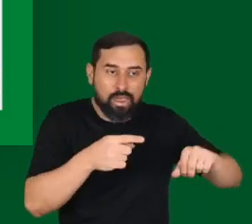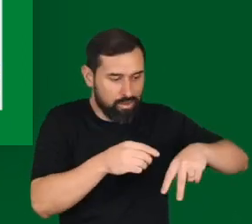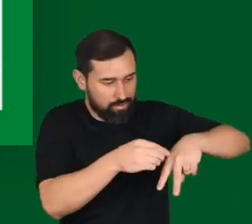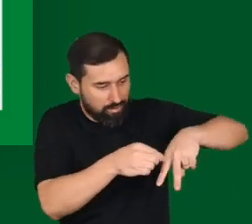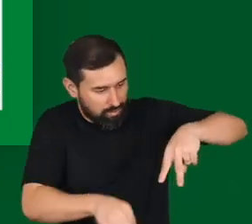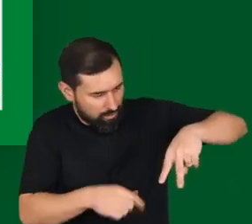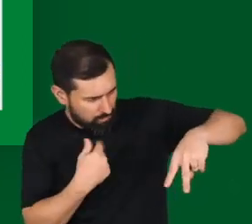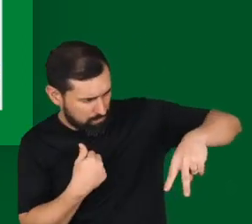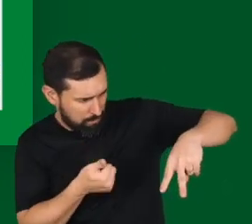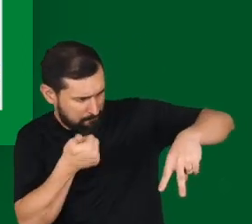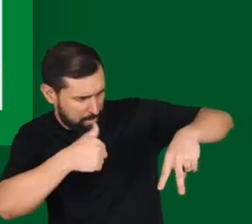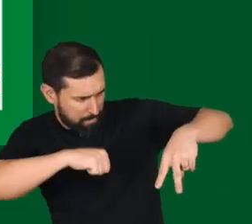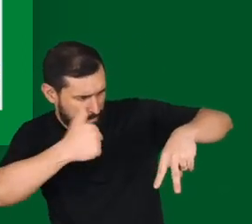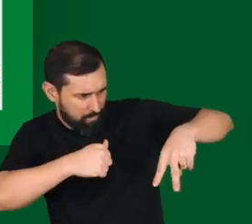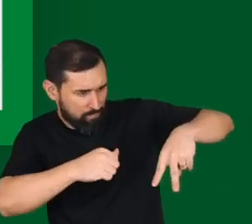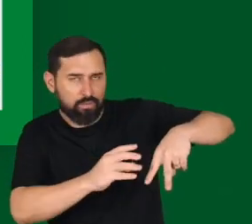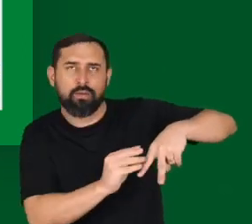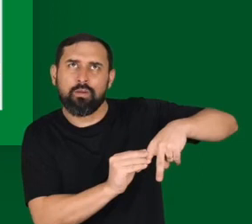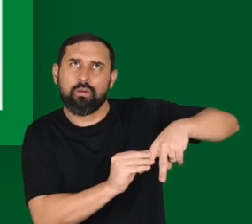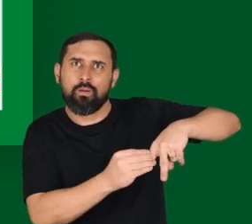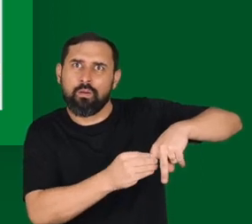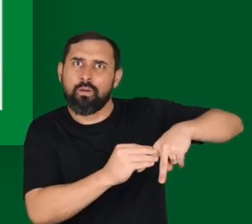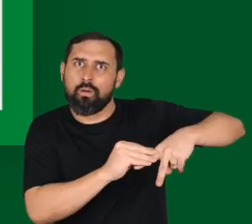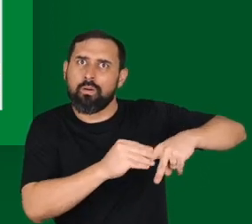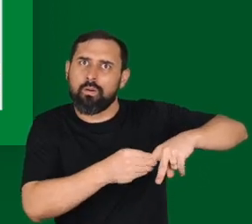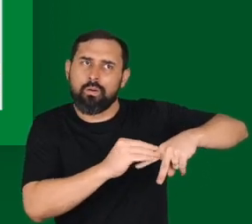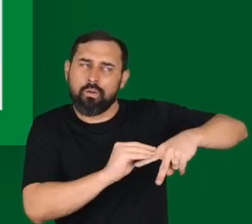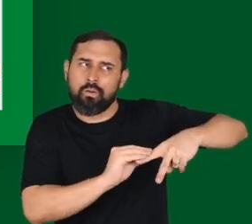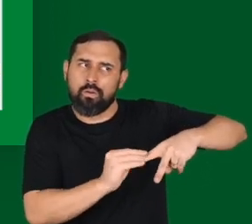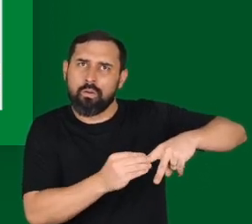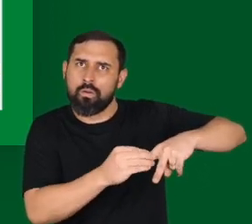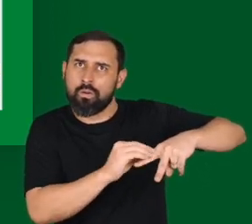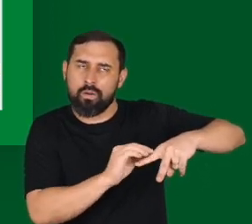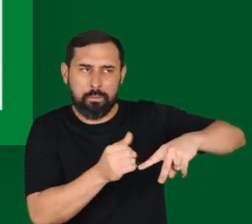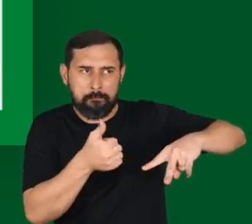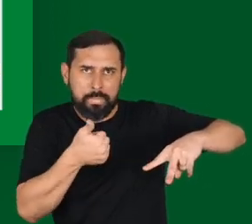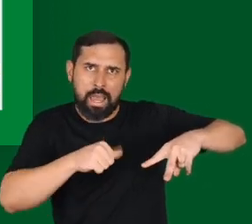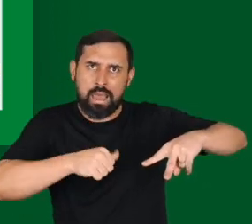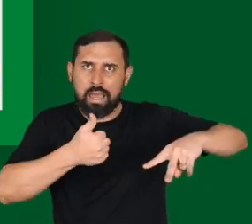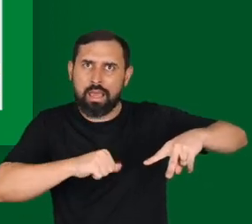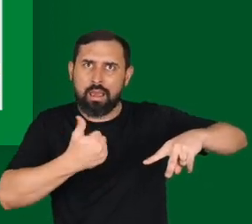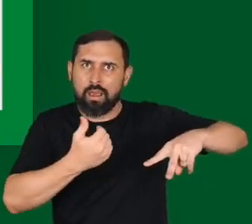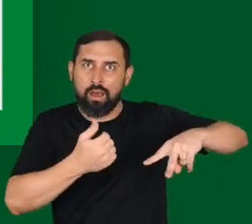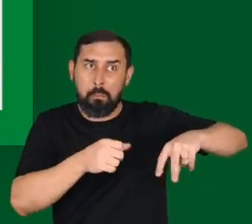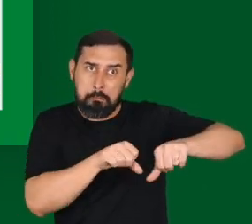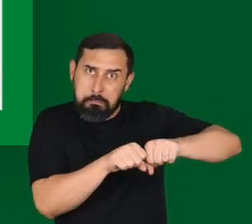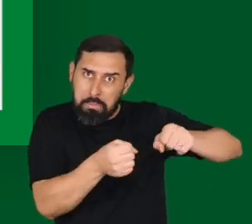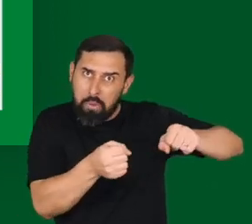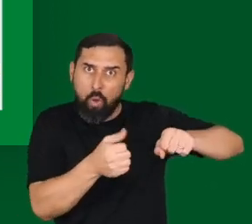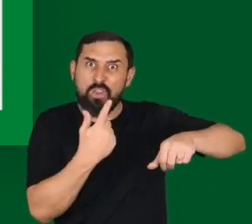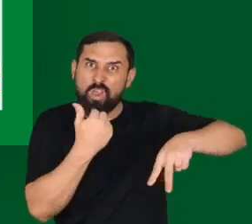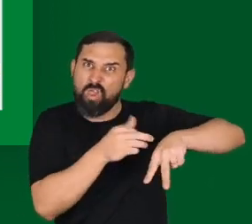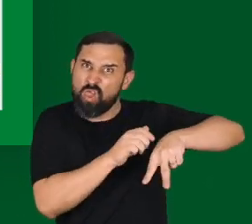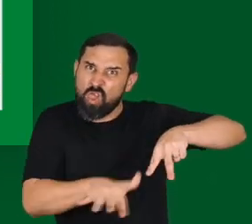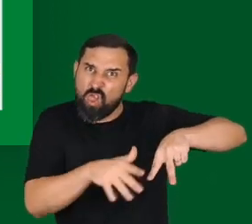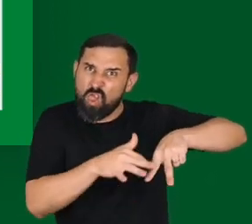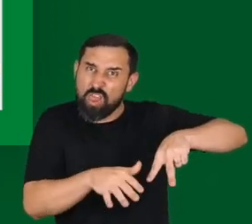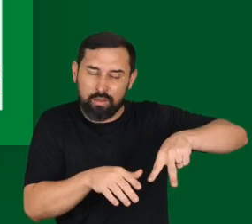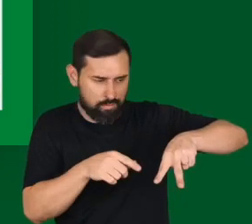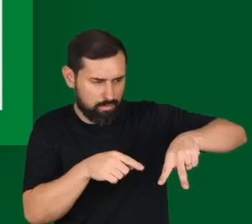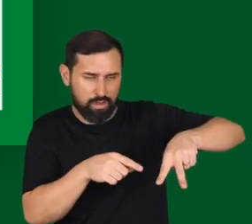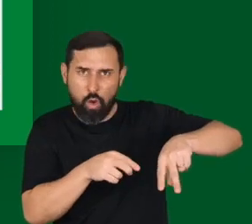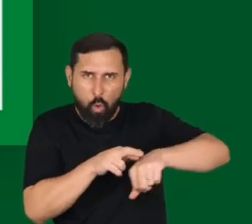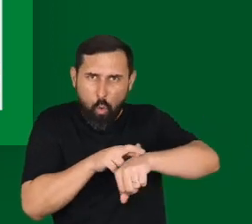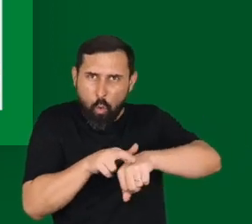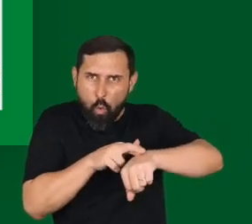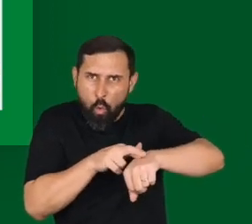for necessário, vou expor aquela perna e fazer uma avaliação com a palpação e inspeção para a gente verificar sinais